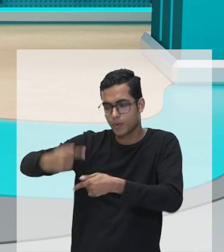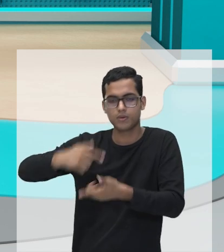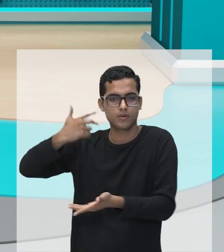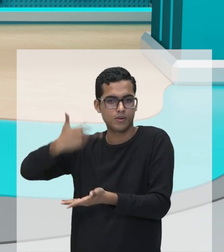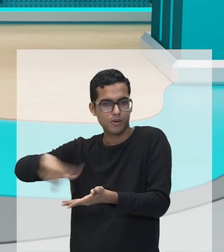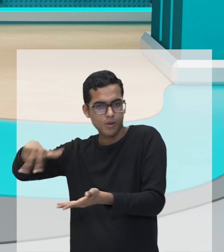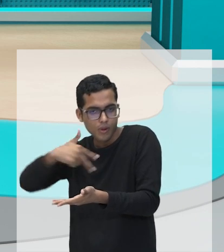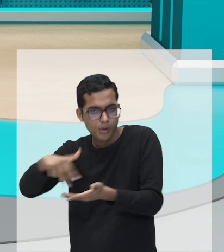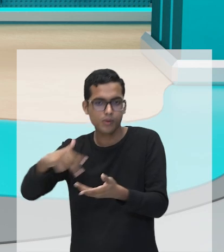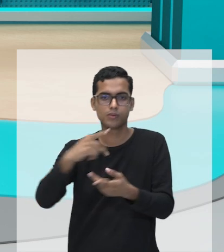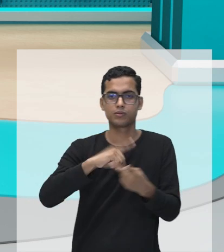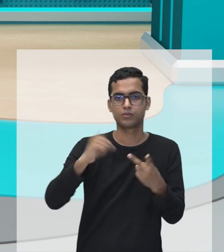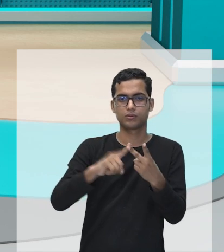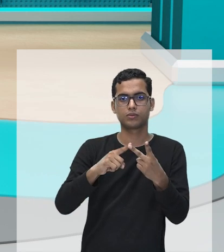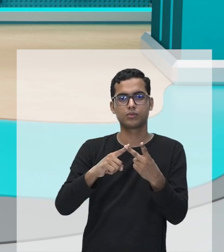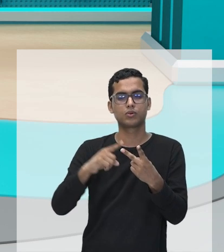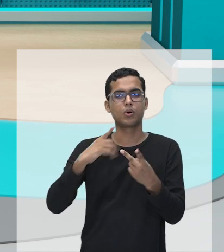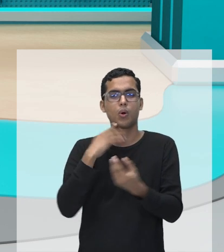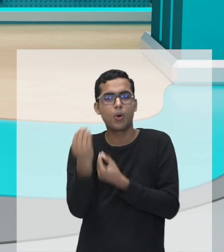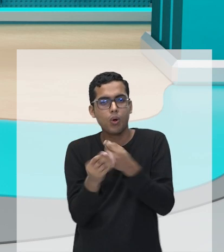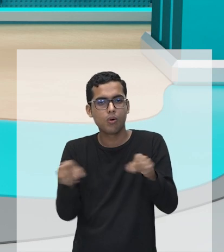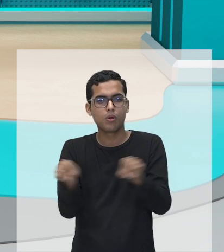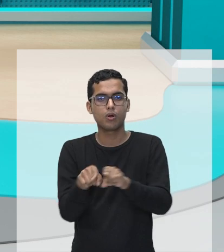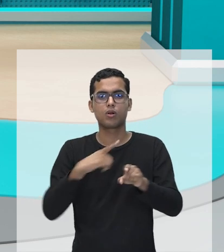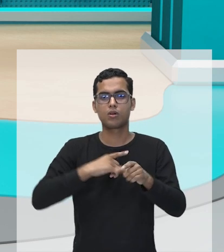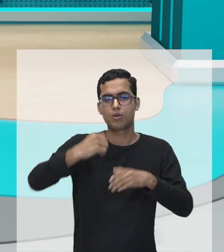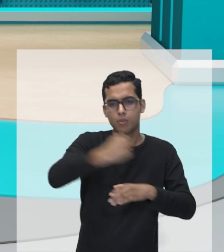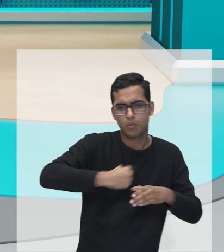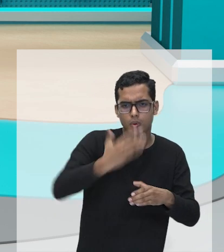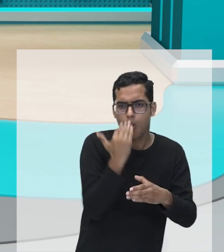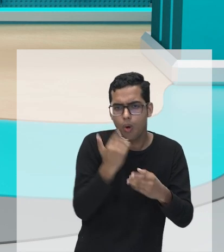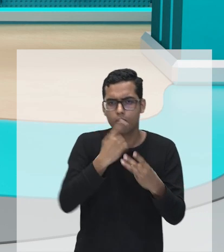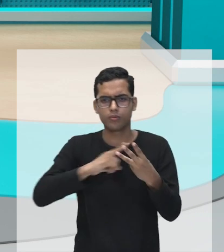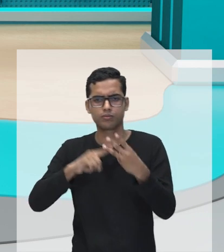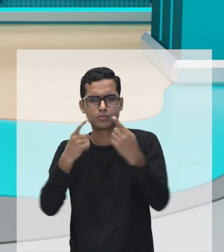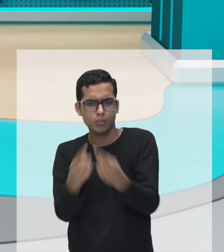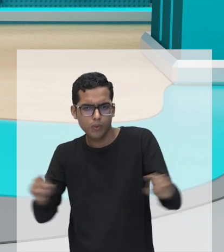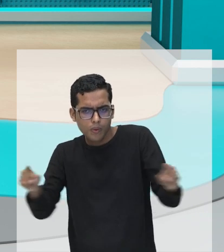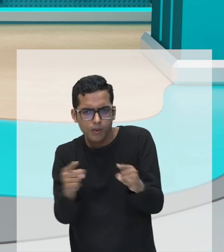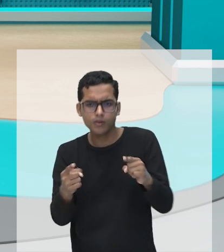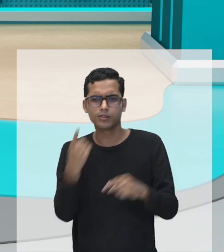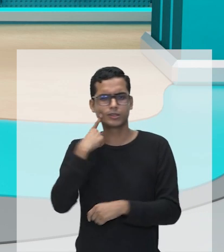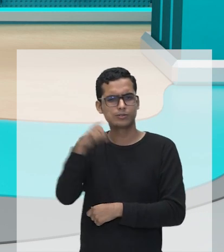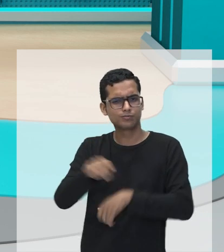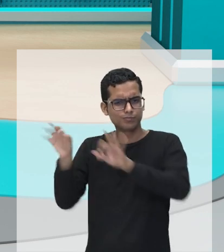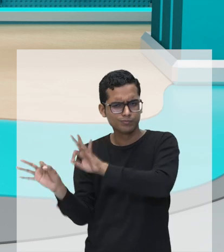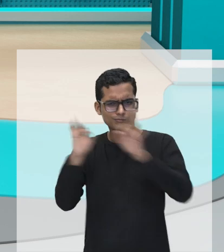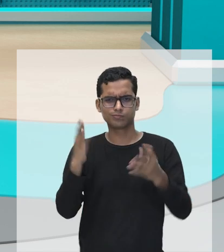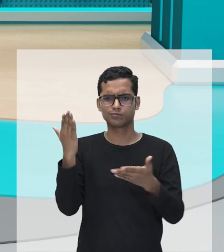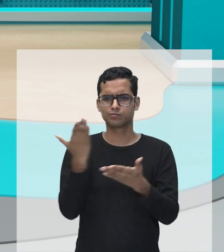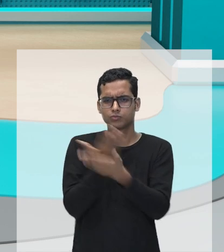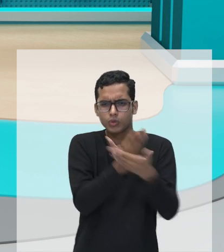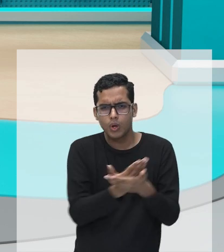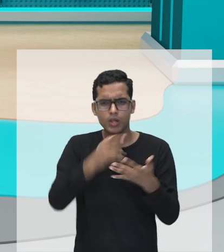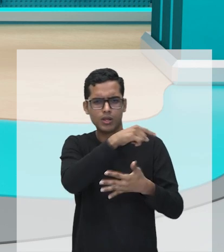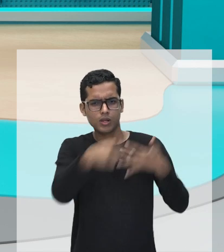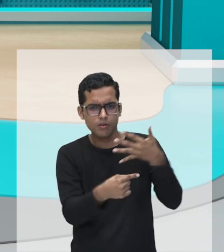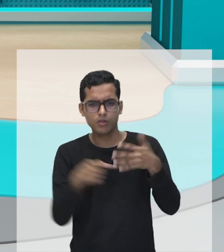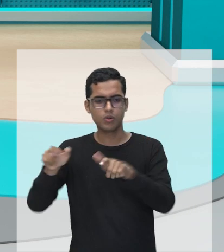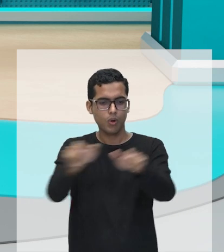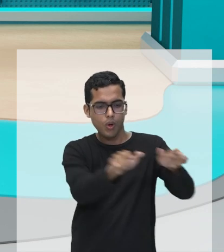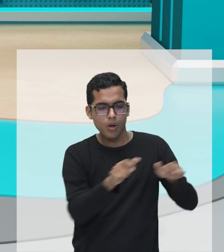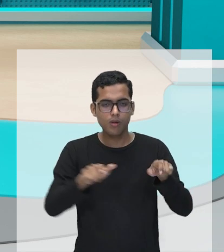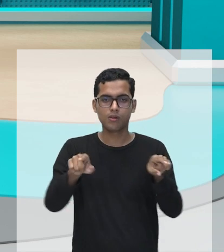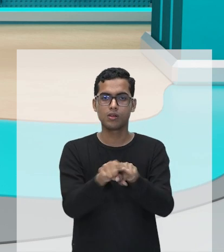dança, a modo de fazer receita, a música. Então, vocês viram aí vários bens do Brasil que